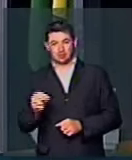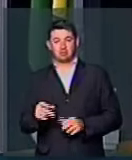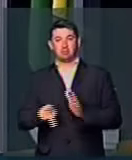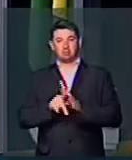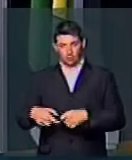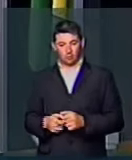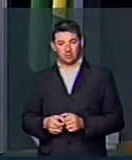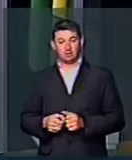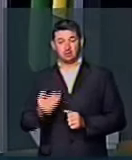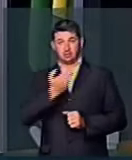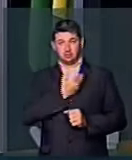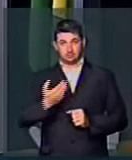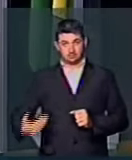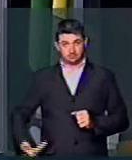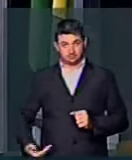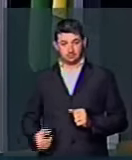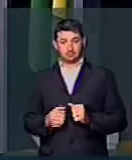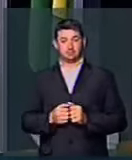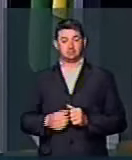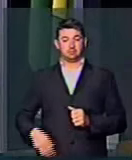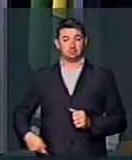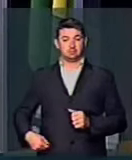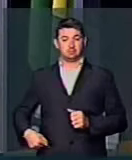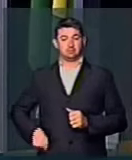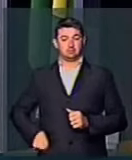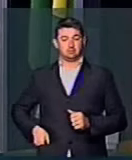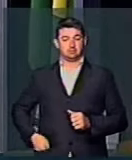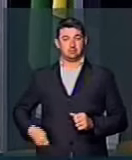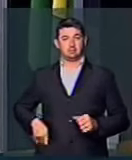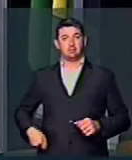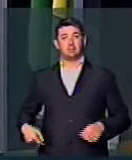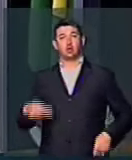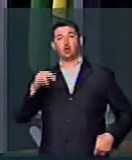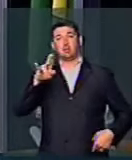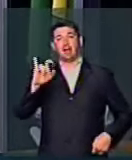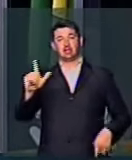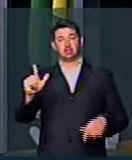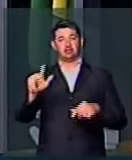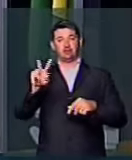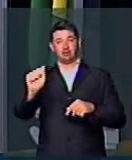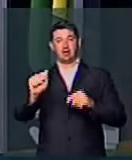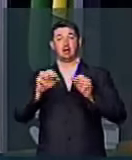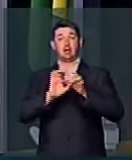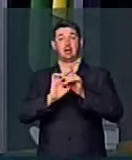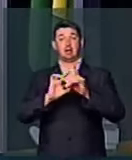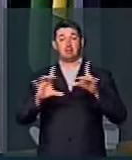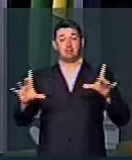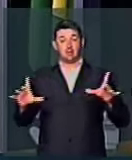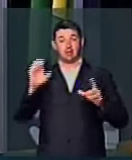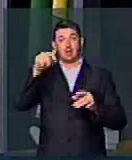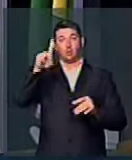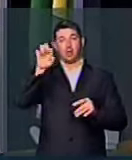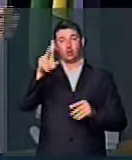da Agricultura, o governo, via instrução normativa, autorizou a importação de bananas diretamente